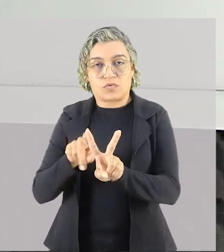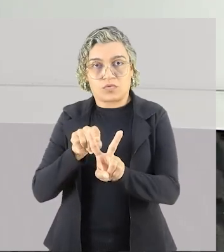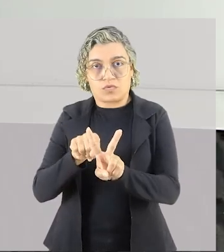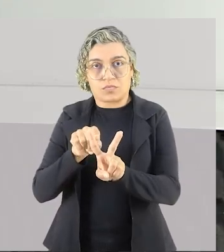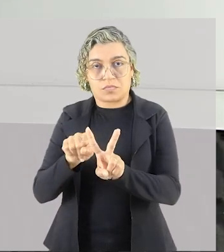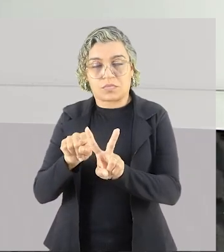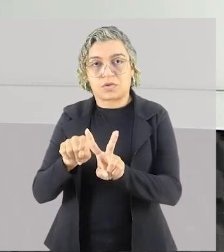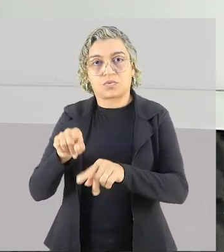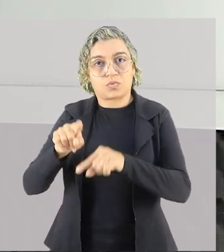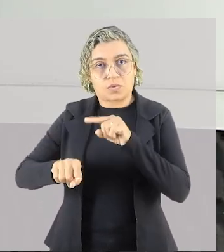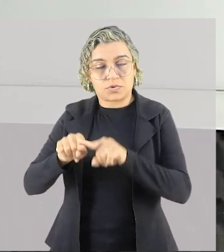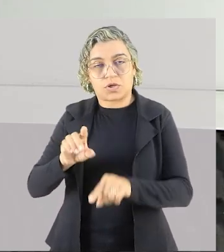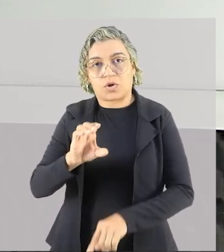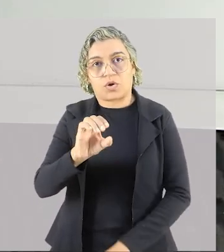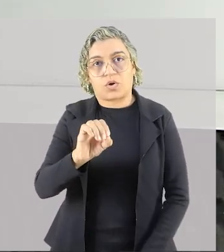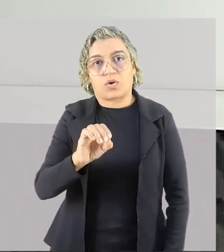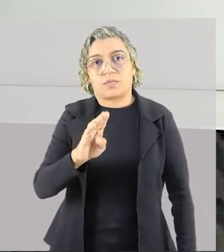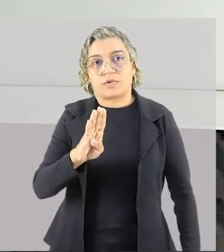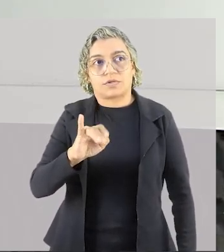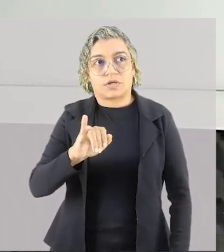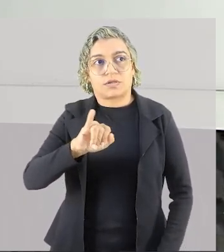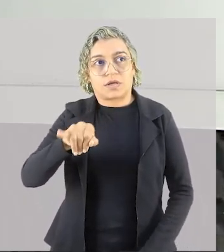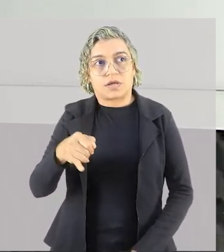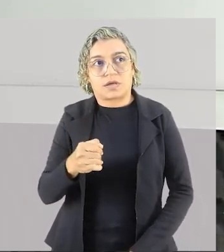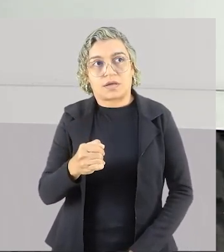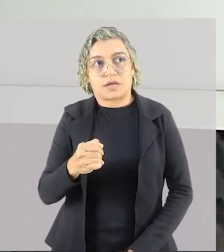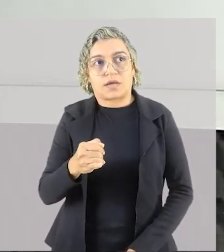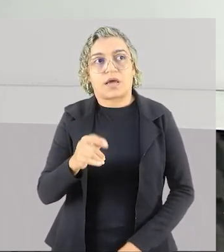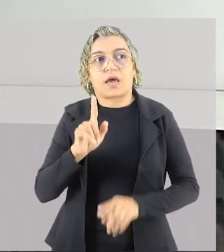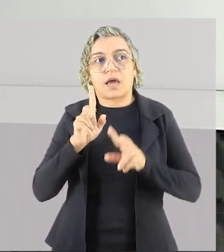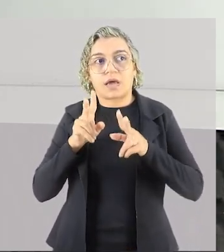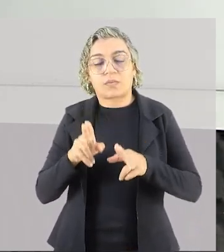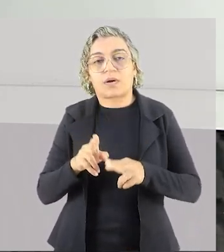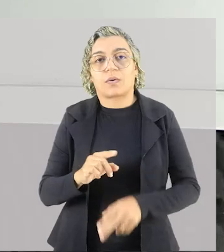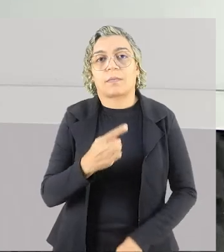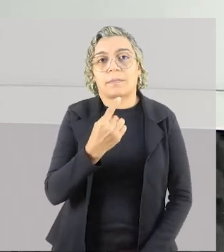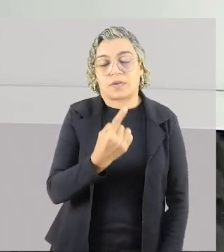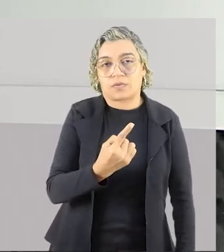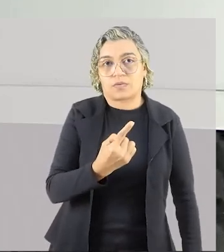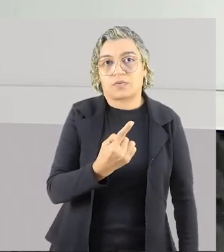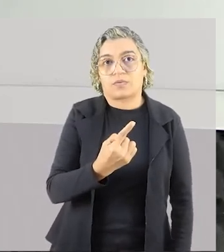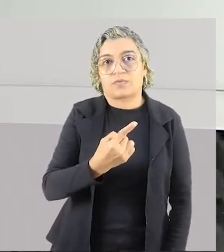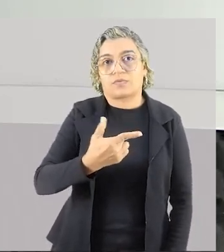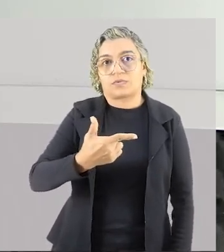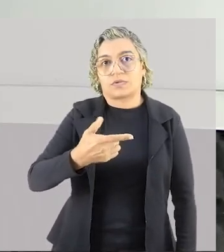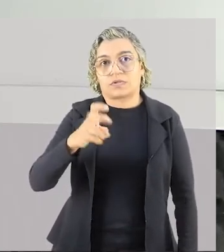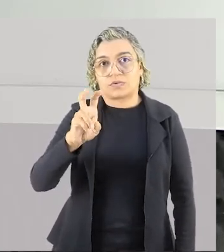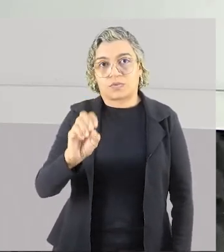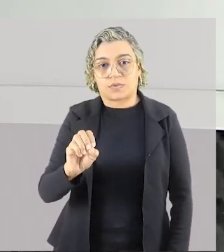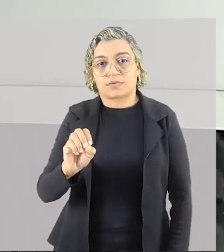1.250 centímetros cúbicos, certo? E aí, matamos a